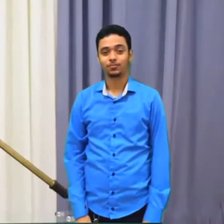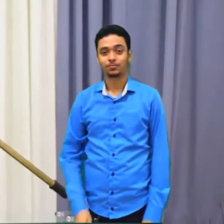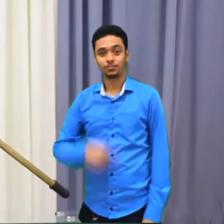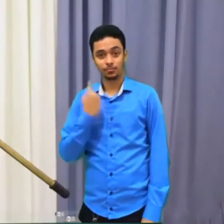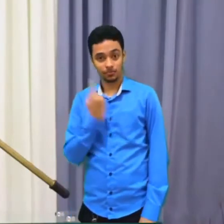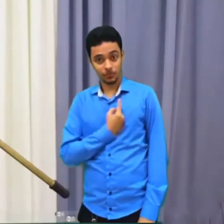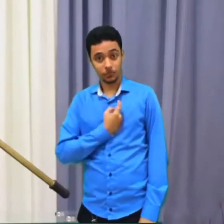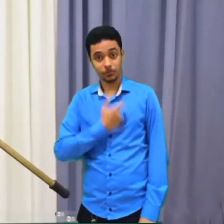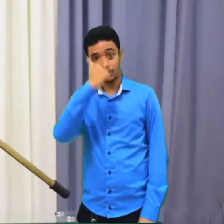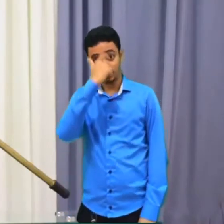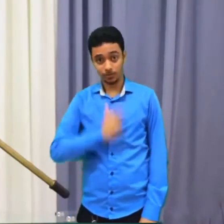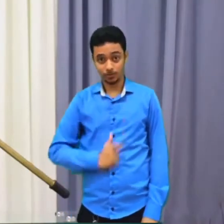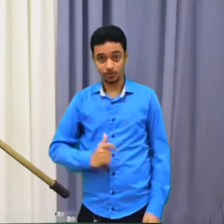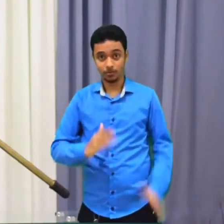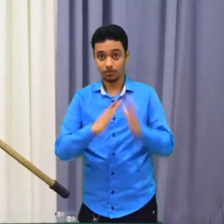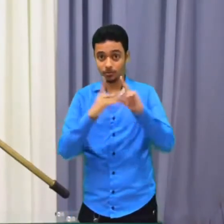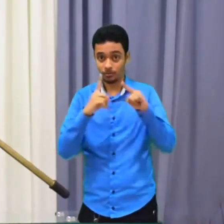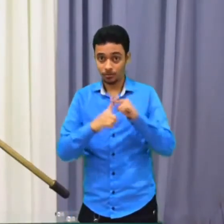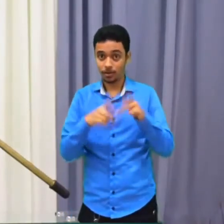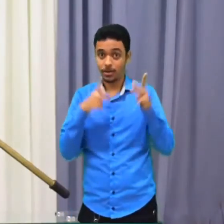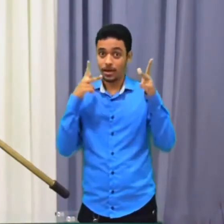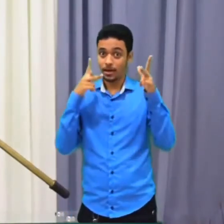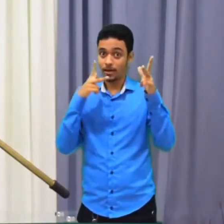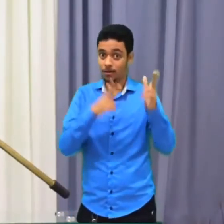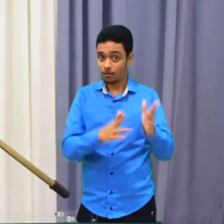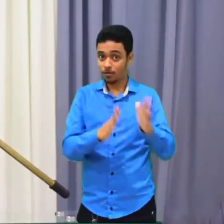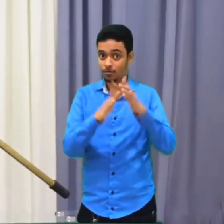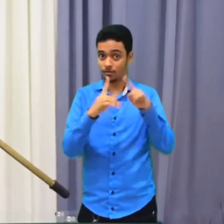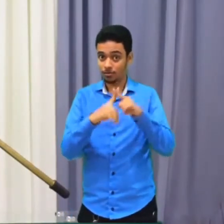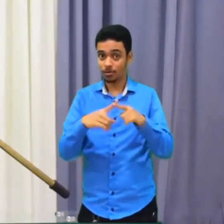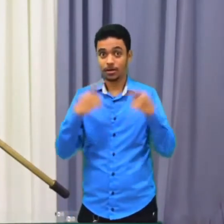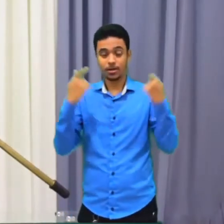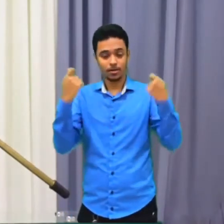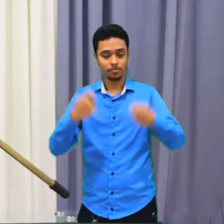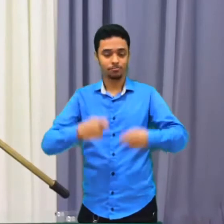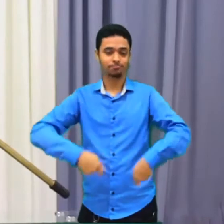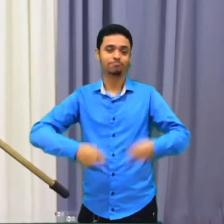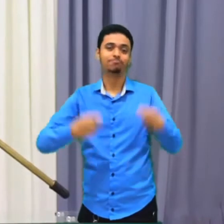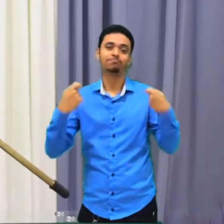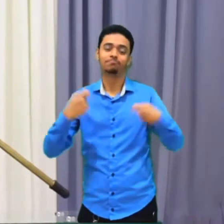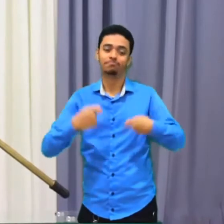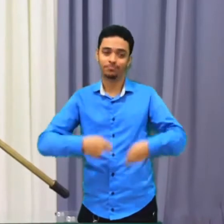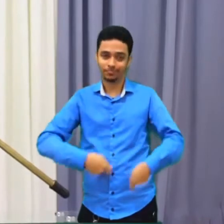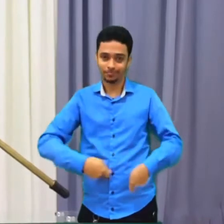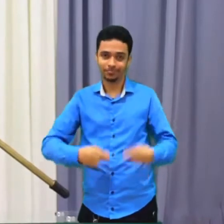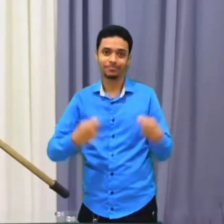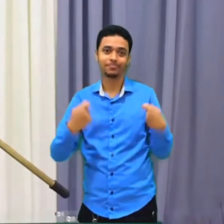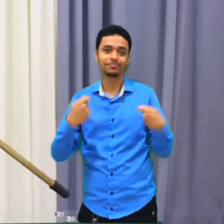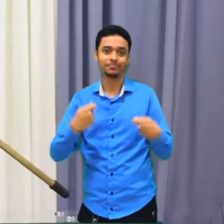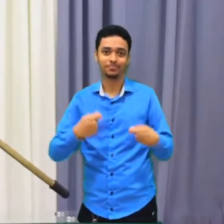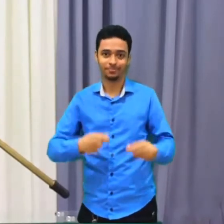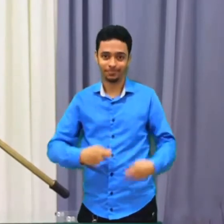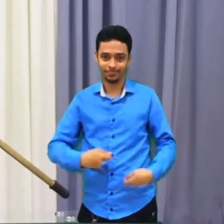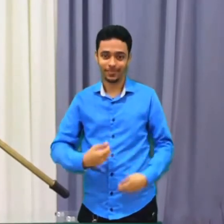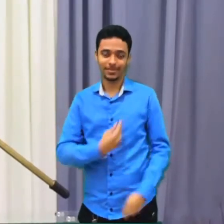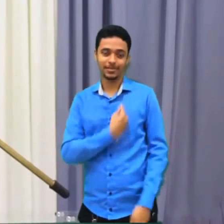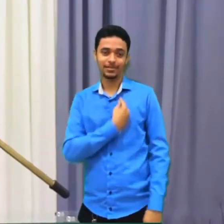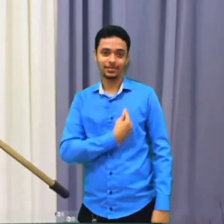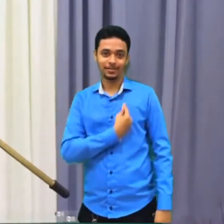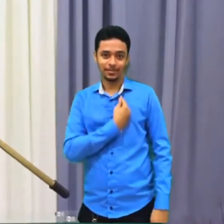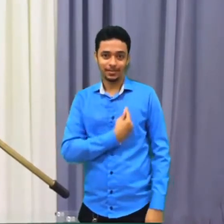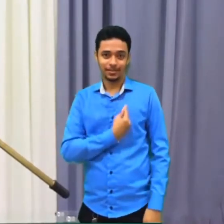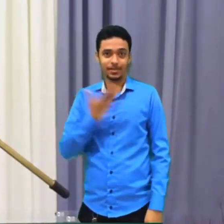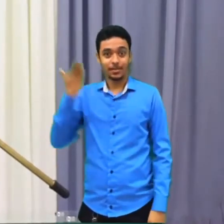Somos igreja. E como igreja, temos a necessidade de viver